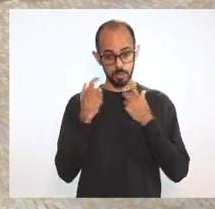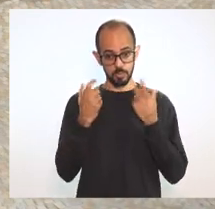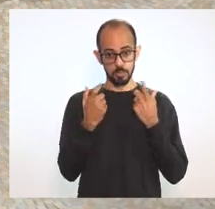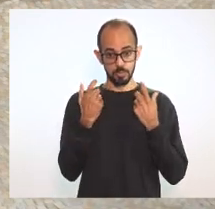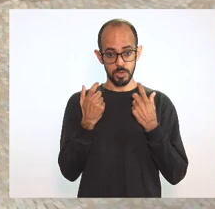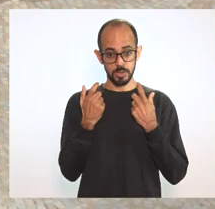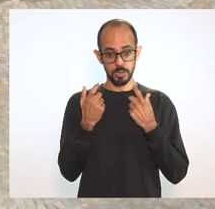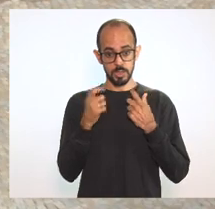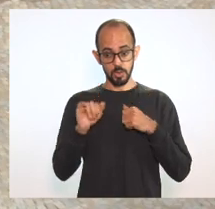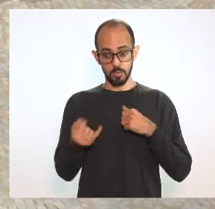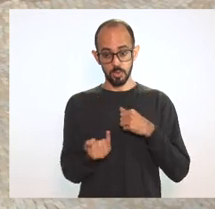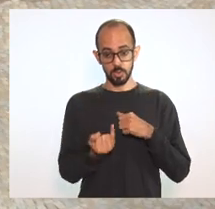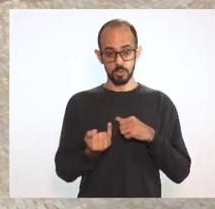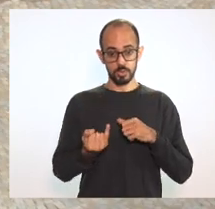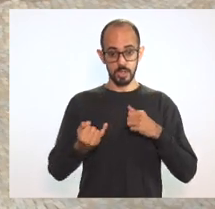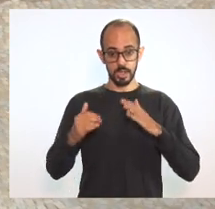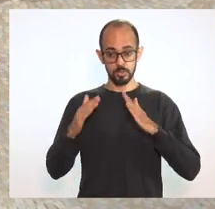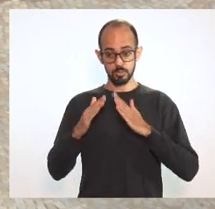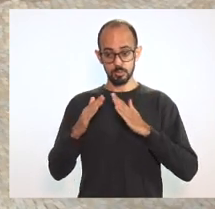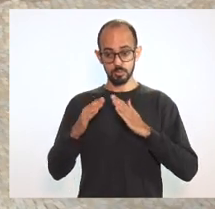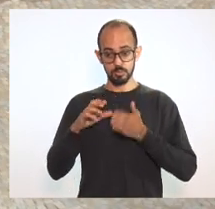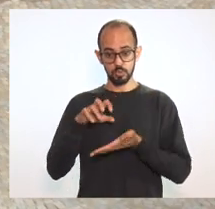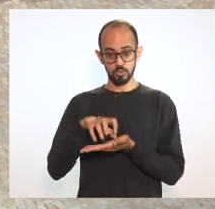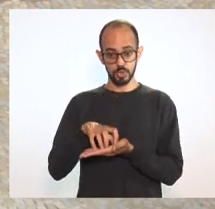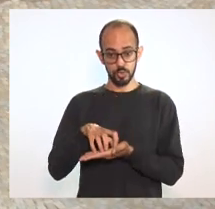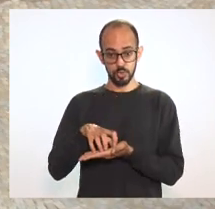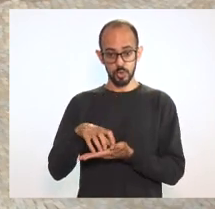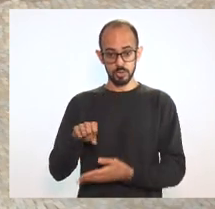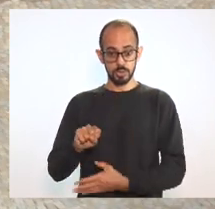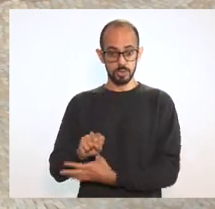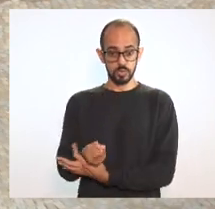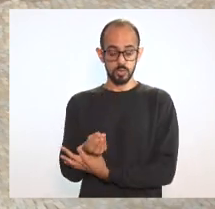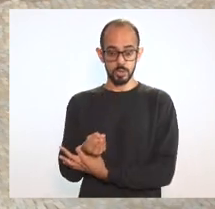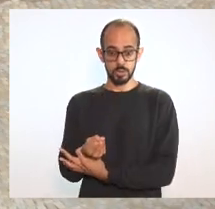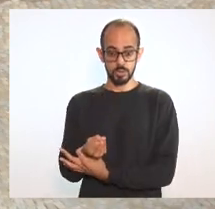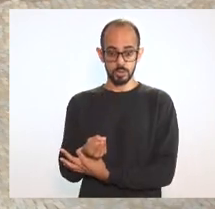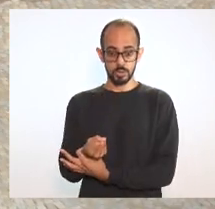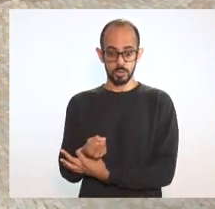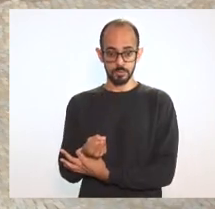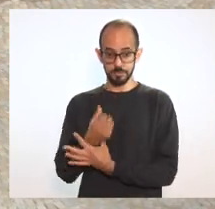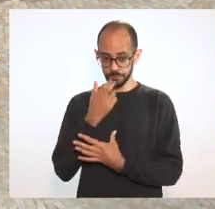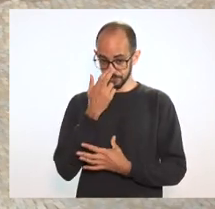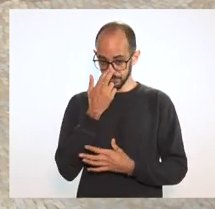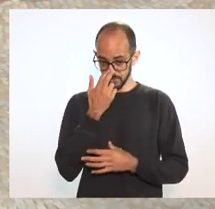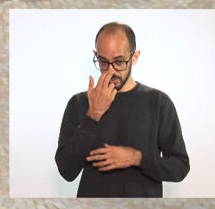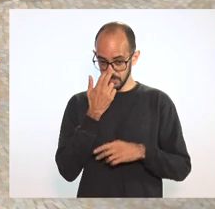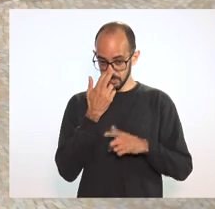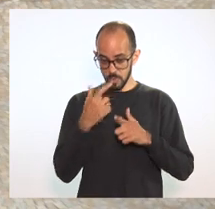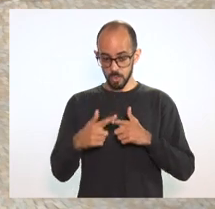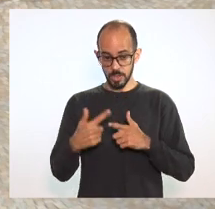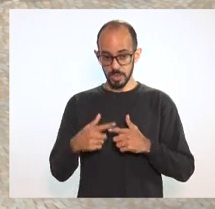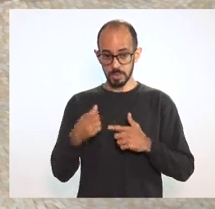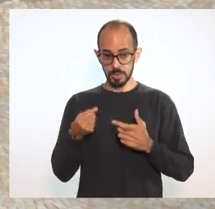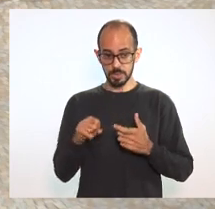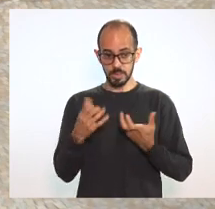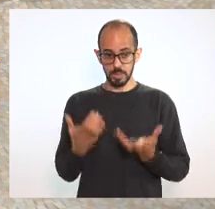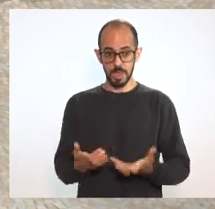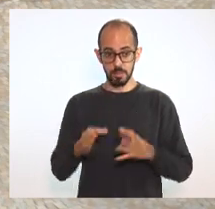oportunidade de habitação para esse segmento, que é o segmento de segurança. Agora, queria abranger para todos os